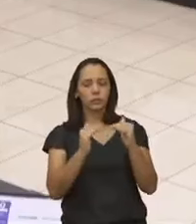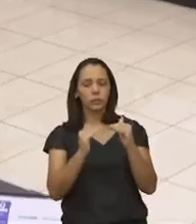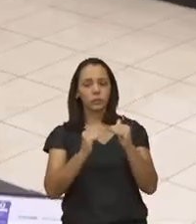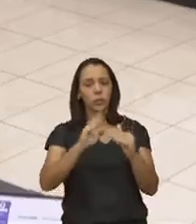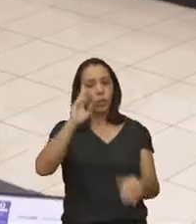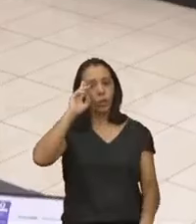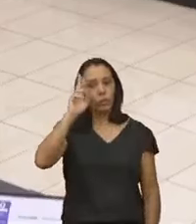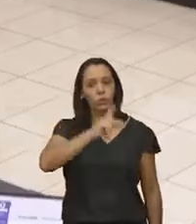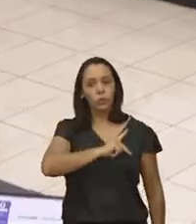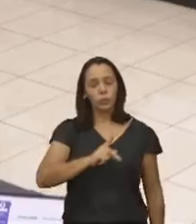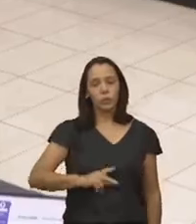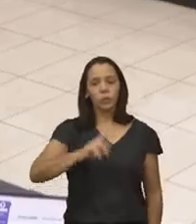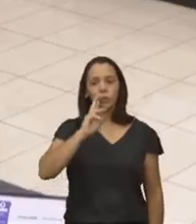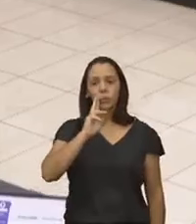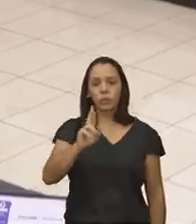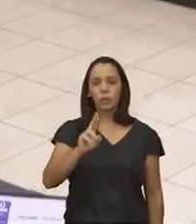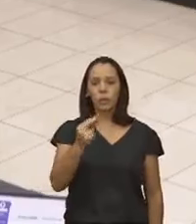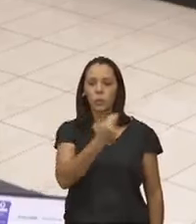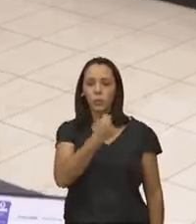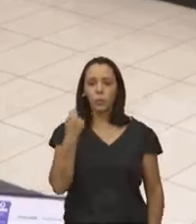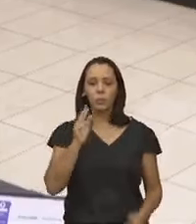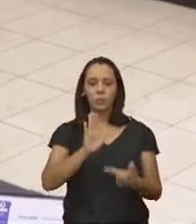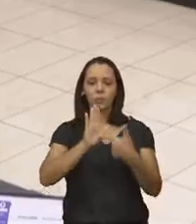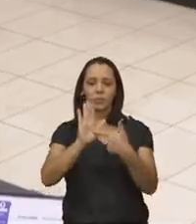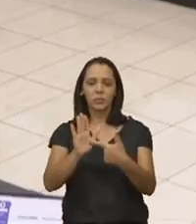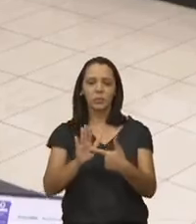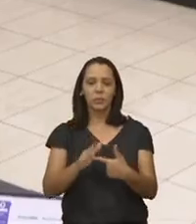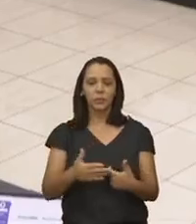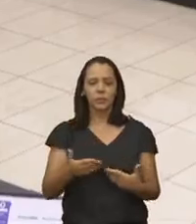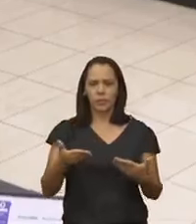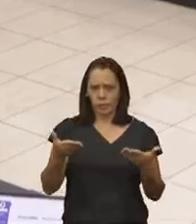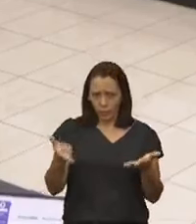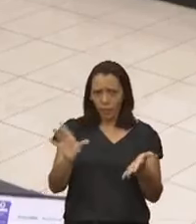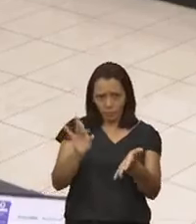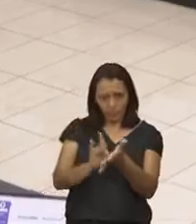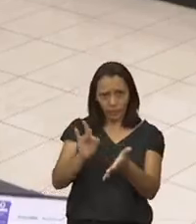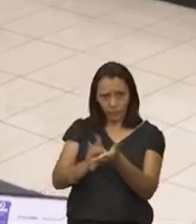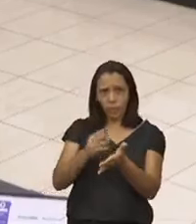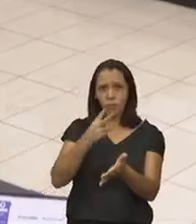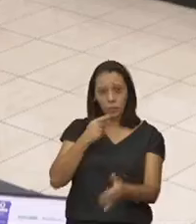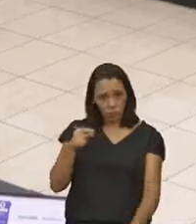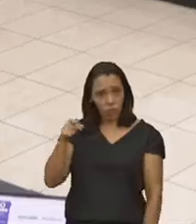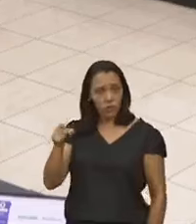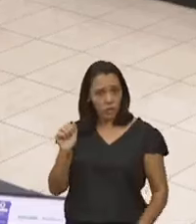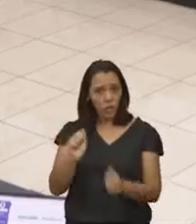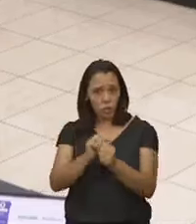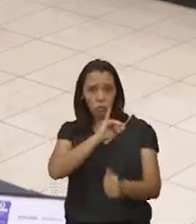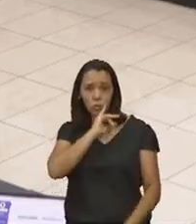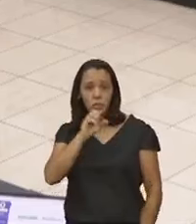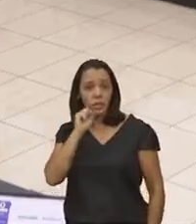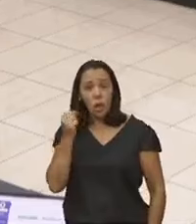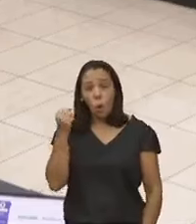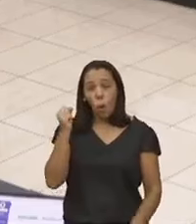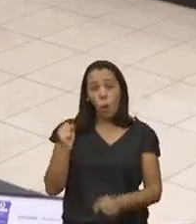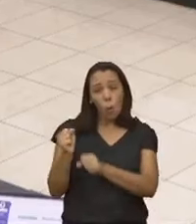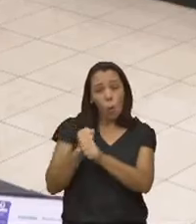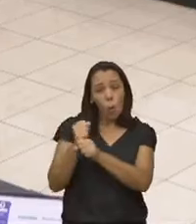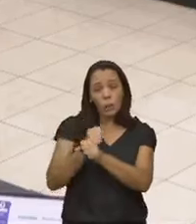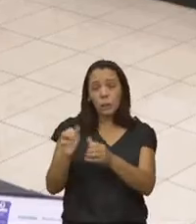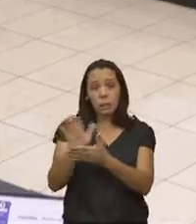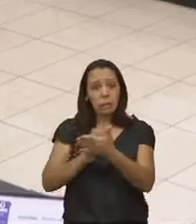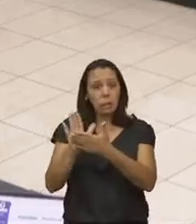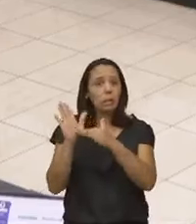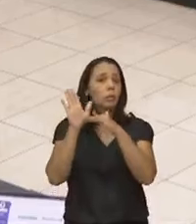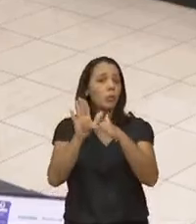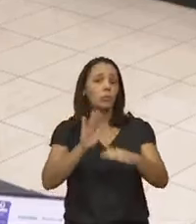Senhor presidente, direito de resposta aqui, porque ele citou nominalmente. Conversa fiada, vereador Valmir, é você que andou com o Isaías lá por durante 8 anos e não levou um pingo de